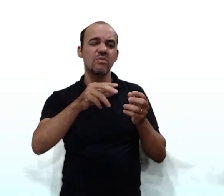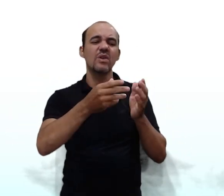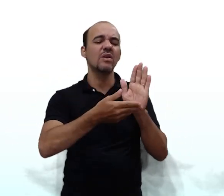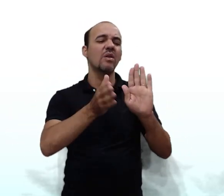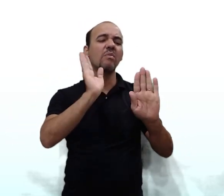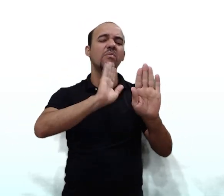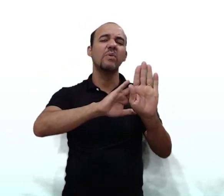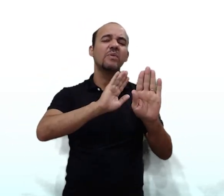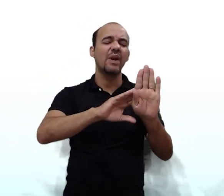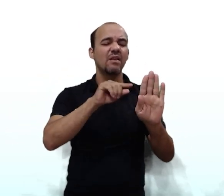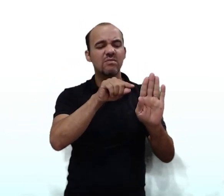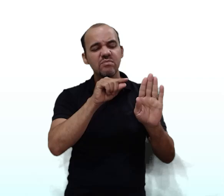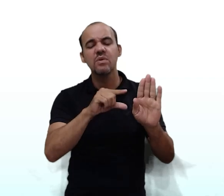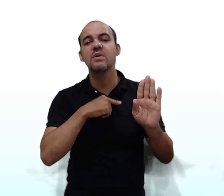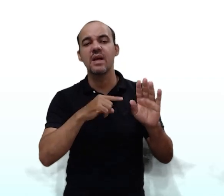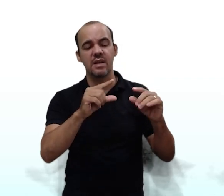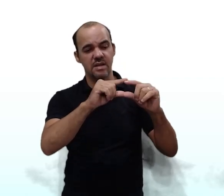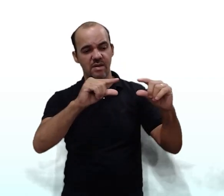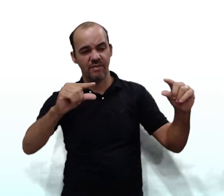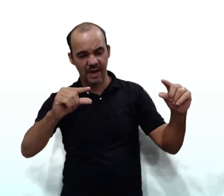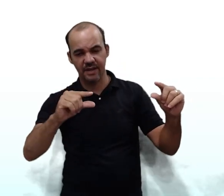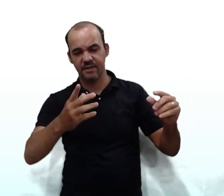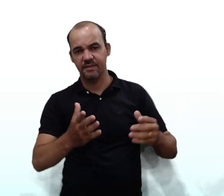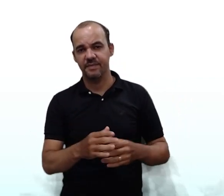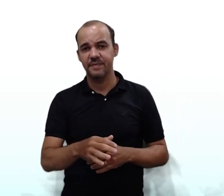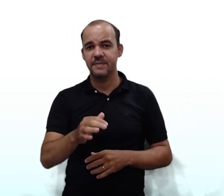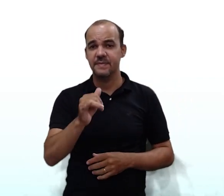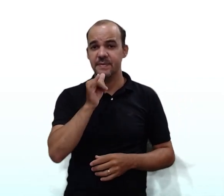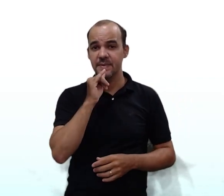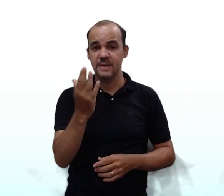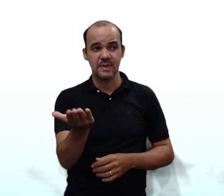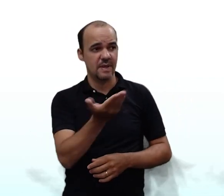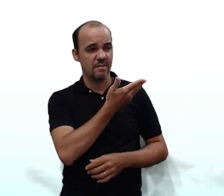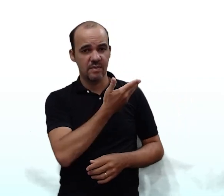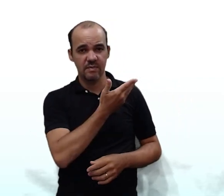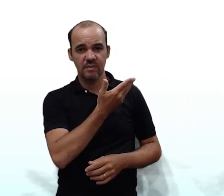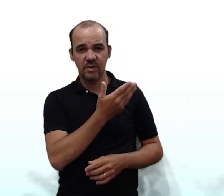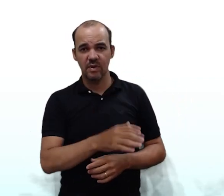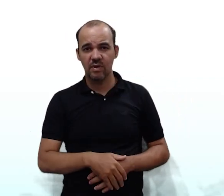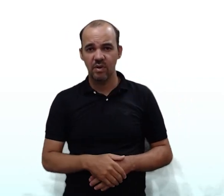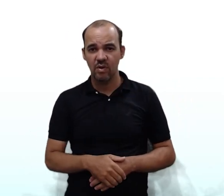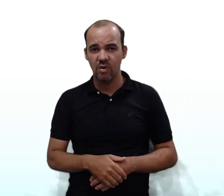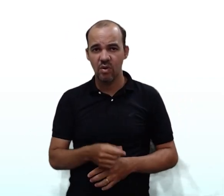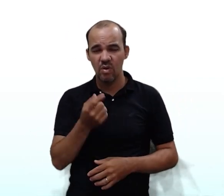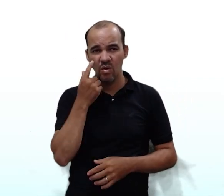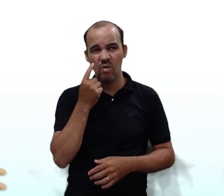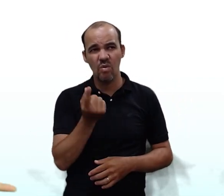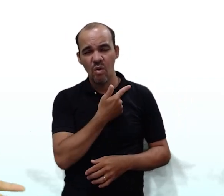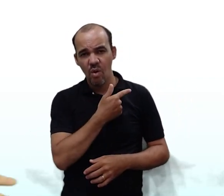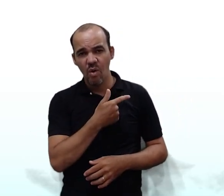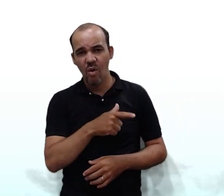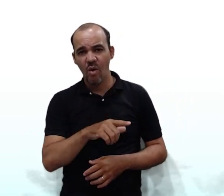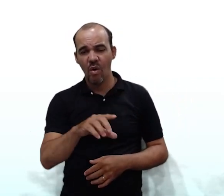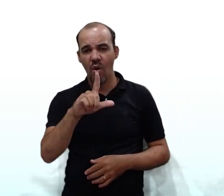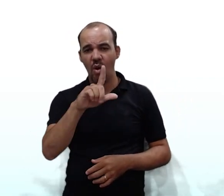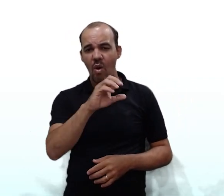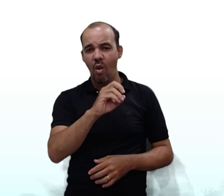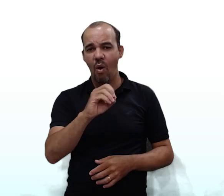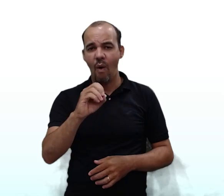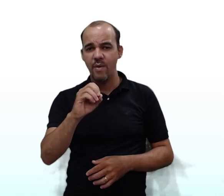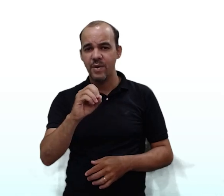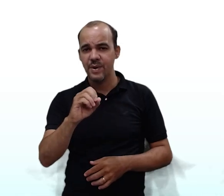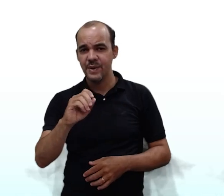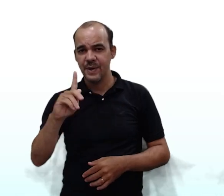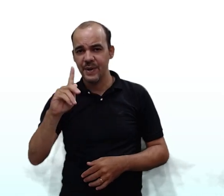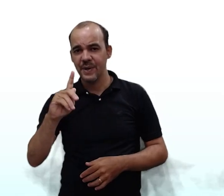do que está escrito. E aí eu coloquei na tua tela esse exemplo aí do look after. Ó, look é o verbo e todo mundo,